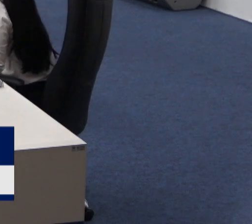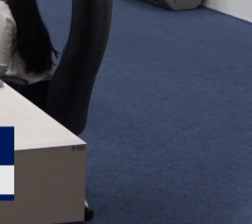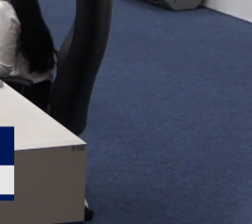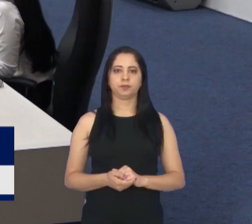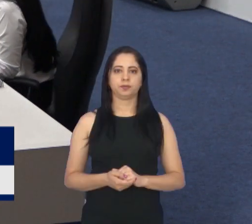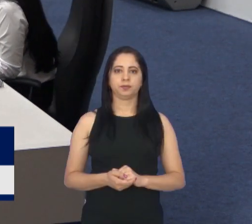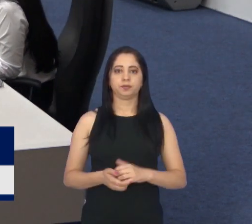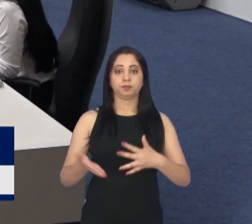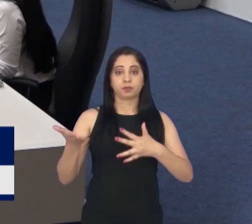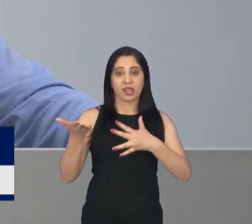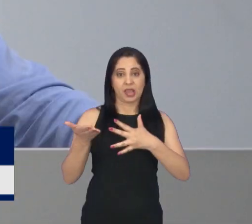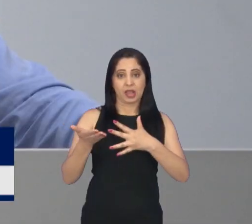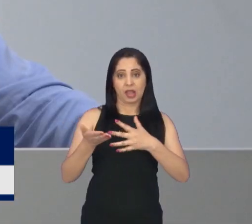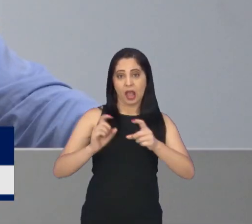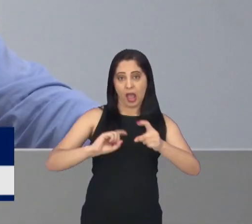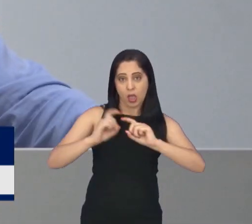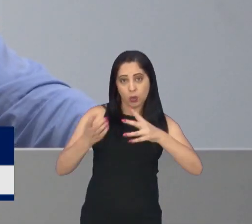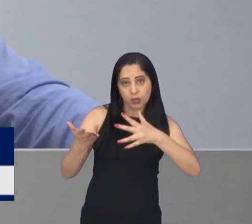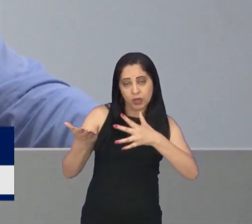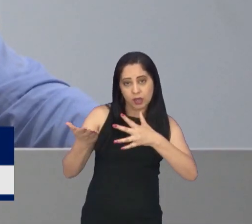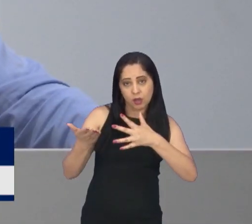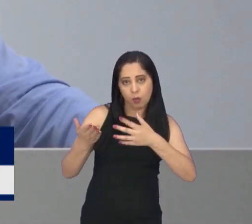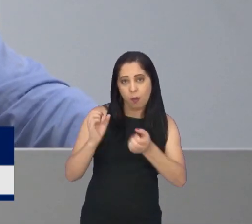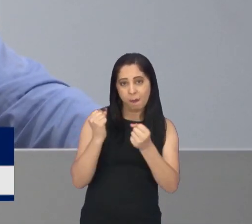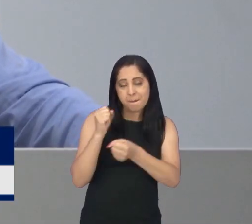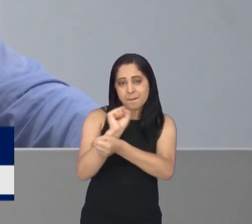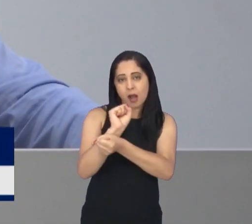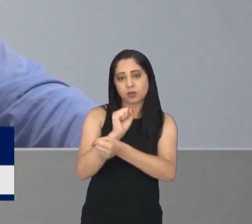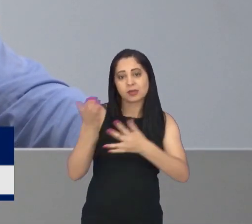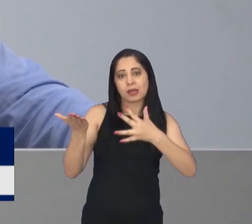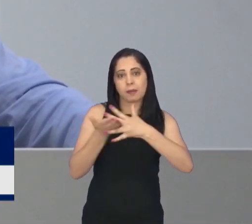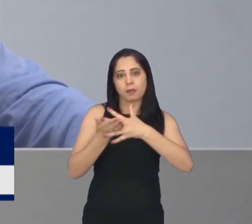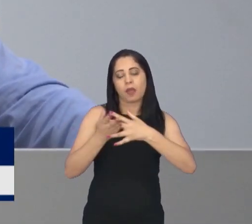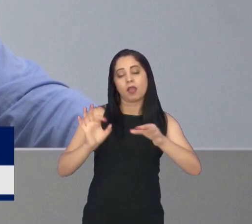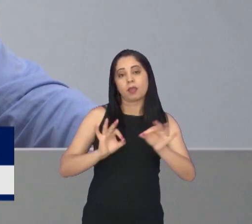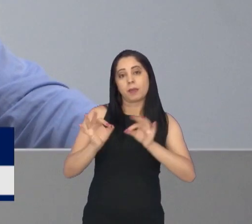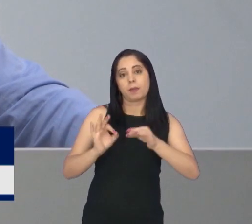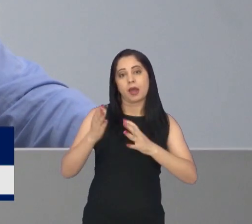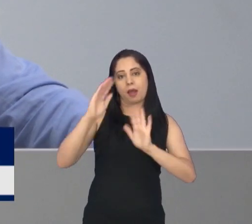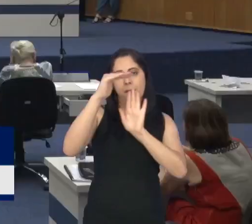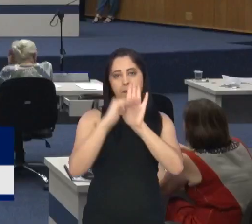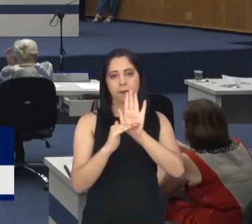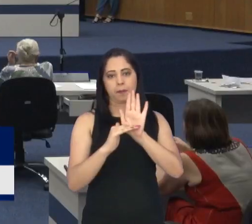Suspendemos a sessão, então, para organização de pauta.